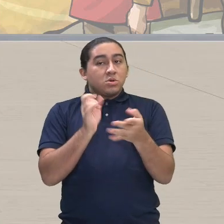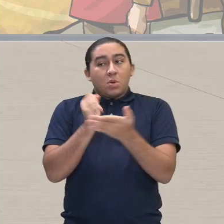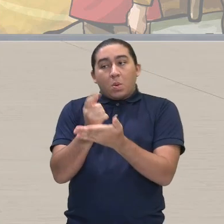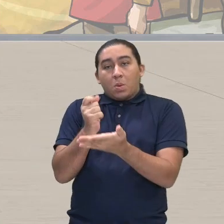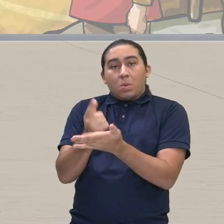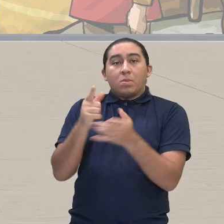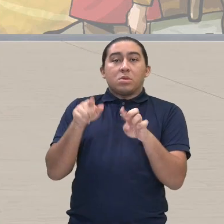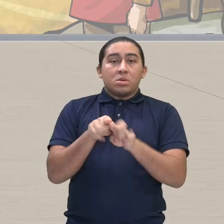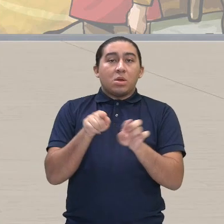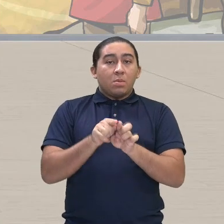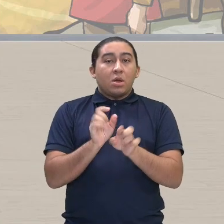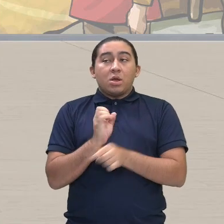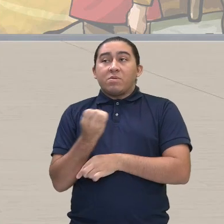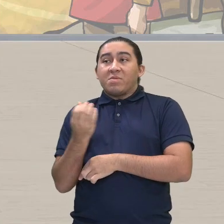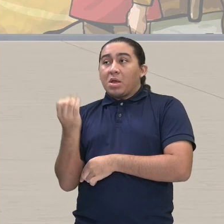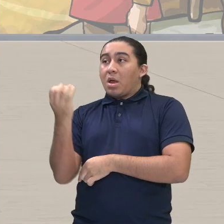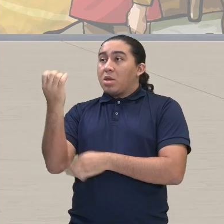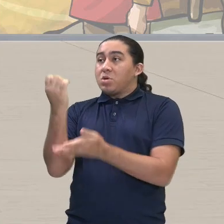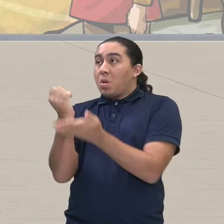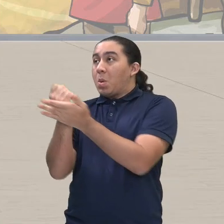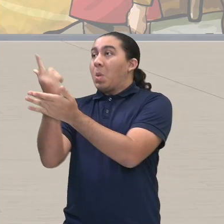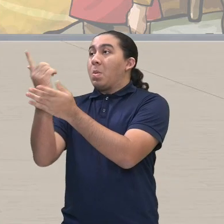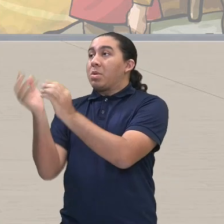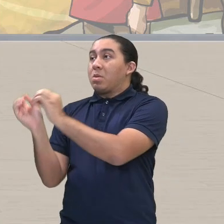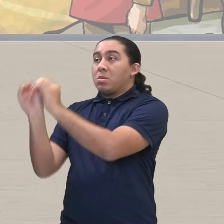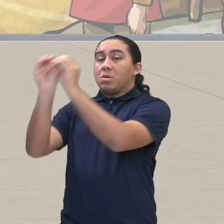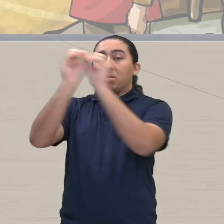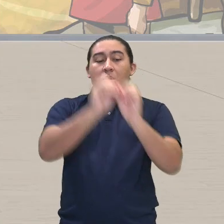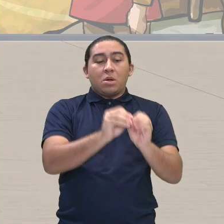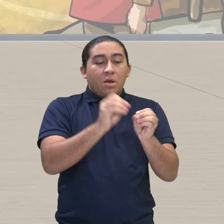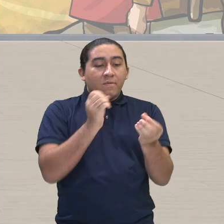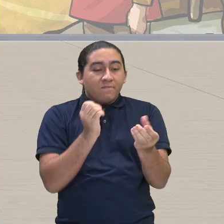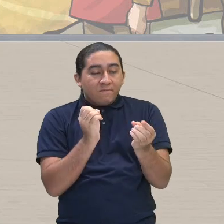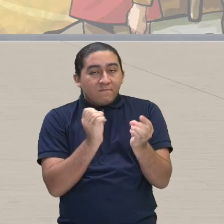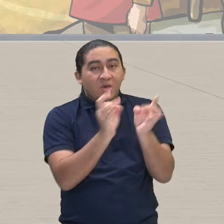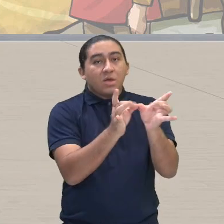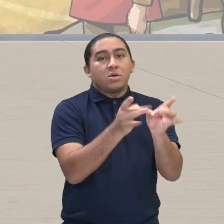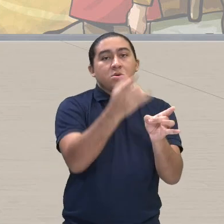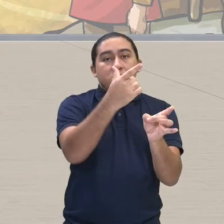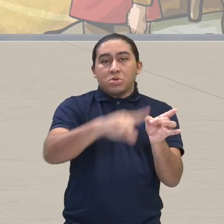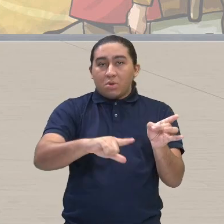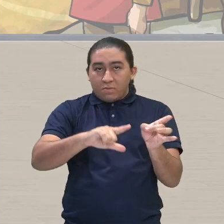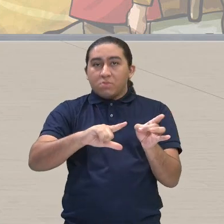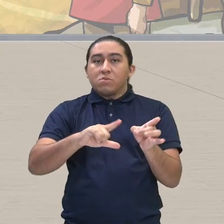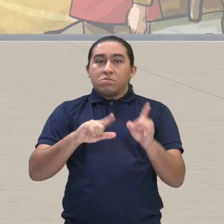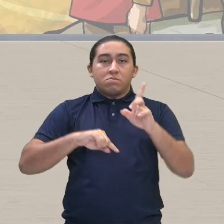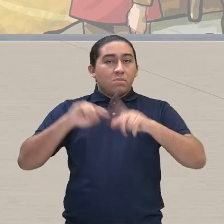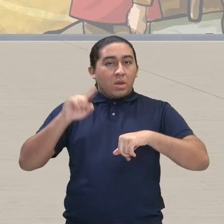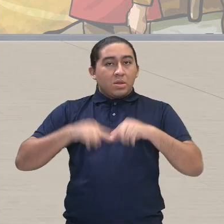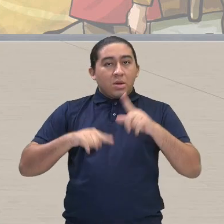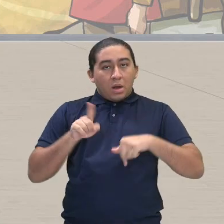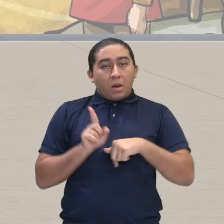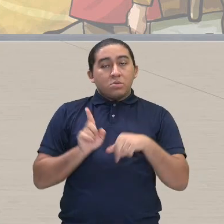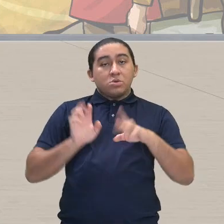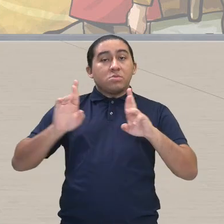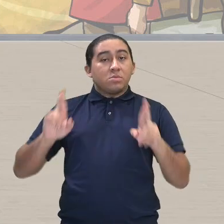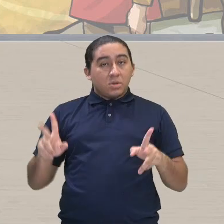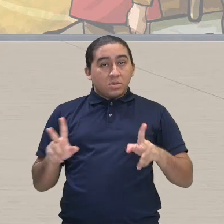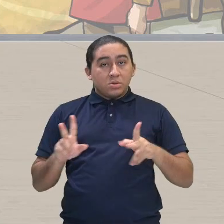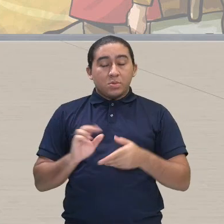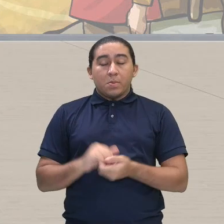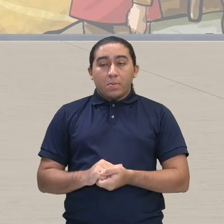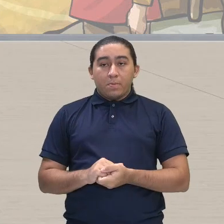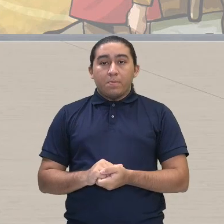ou melhor, viajando de um lado para outro, recolhendo, comprando e revendendo produtos diferentes. Então,